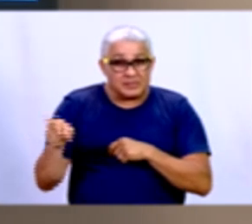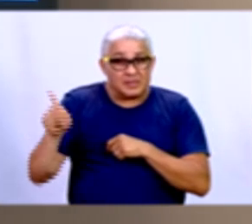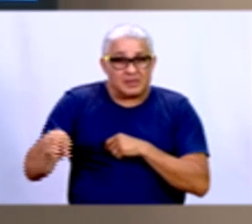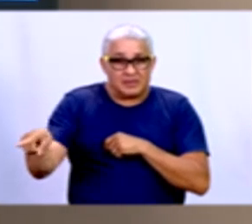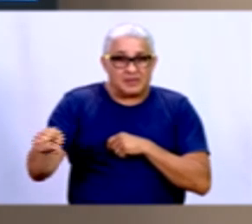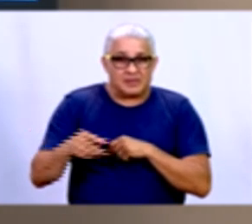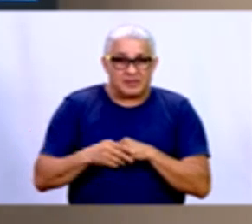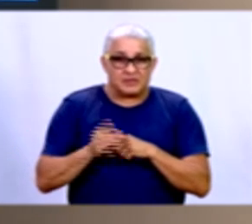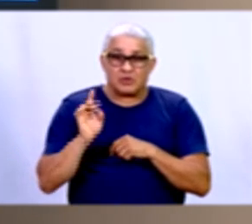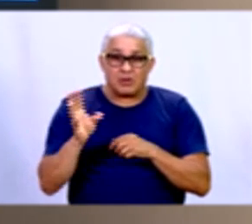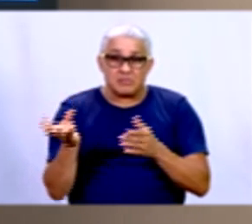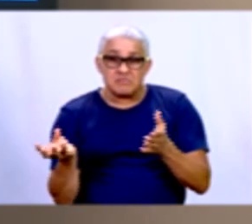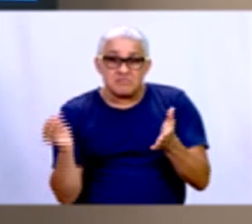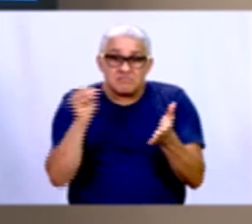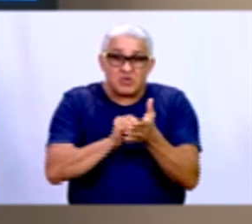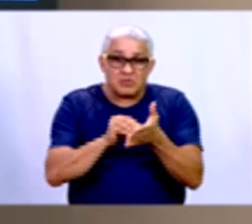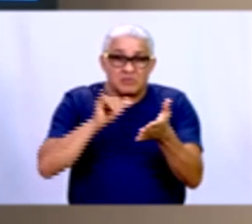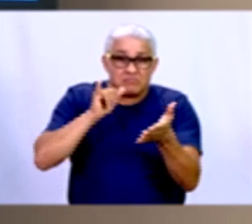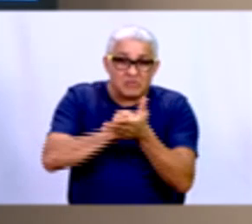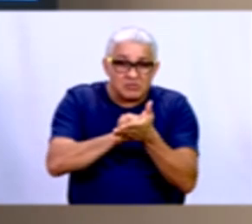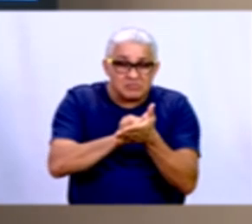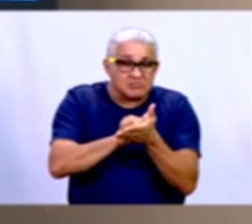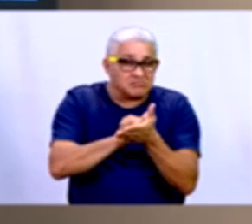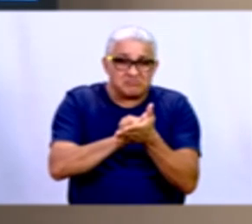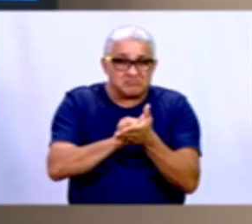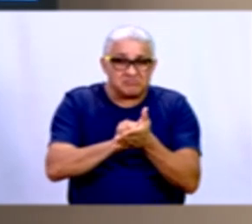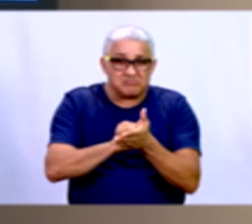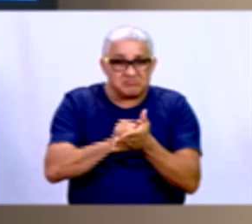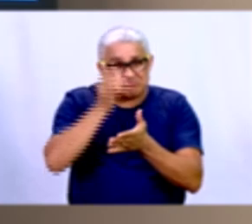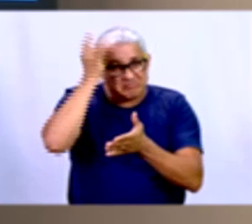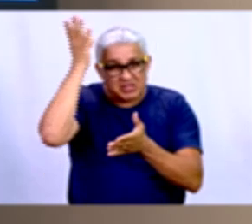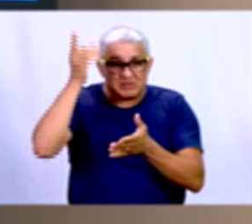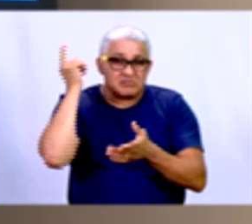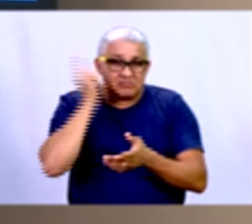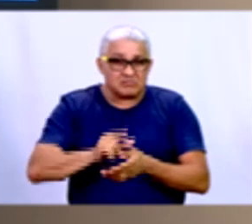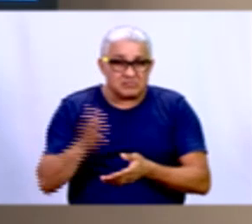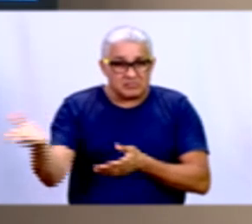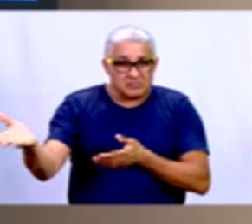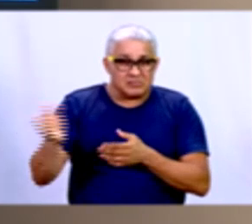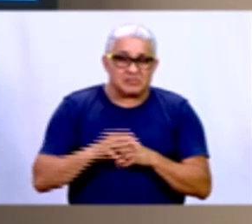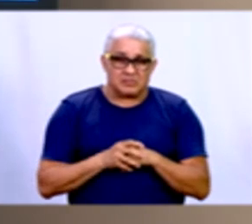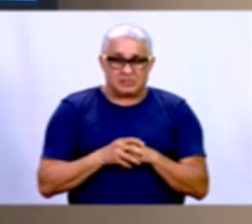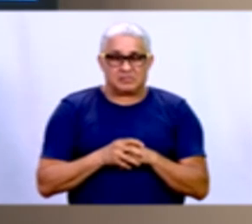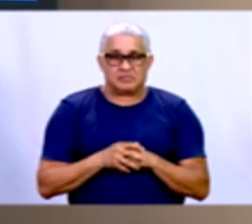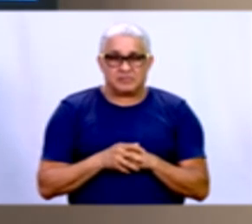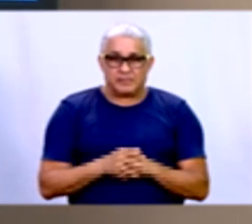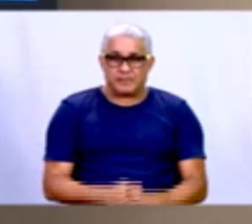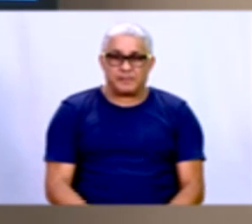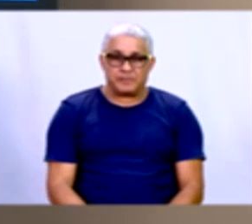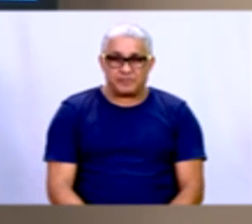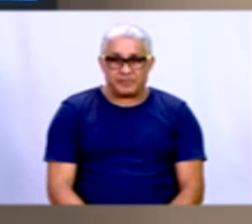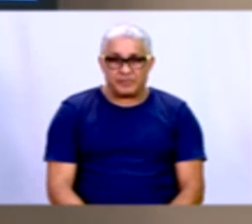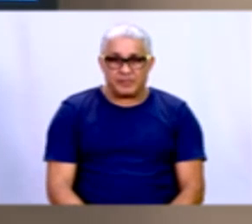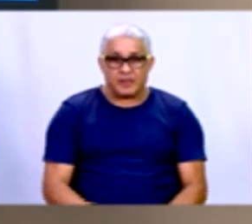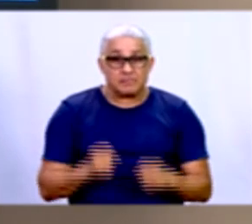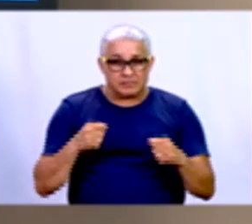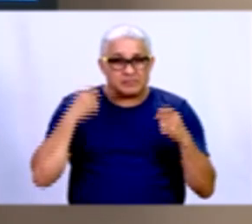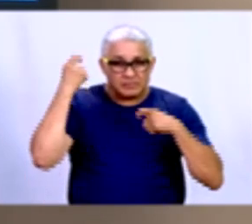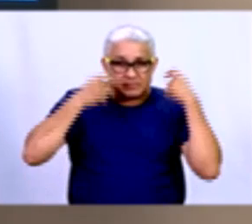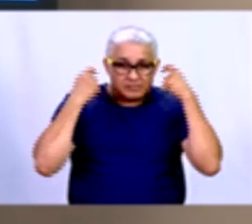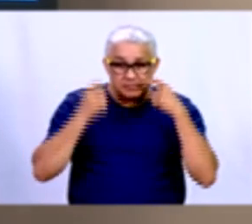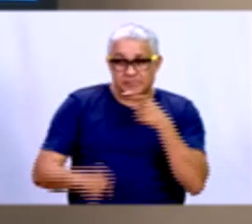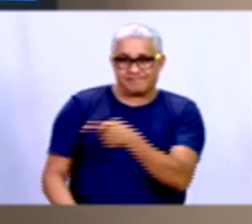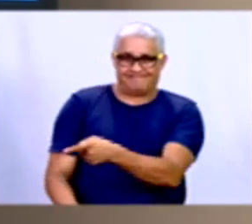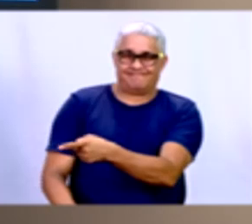só fizemos lá a instalação, habilitamos lá e ele conseguiu utilizar. Então, a gente tem que se preocupar com